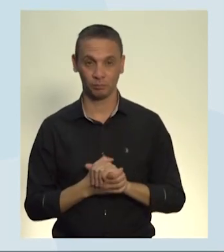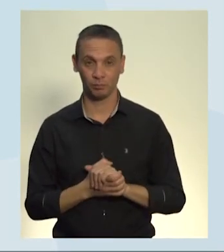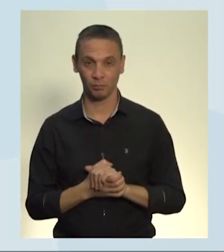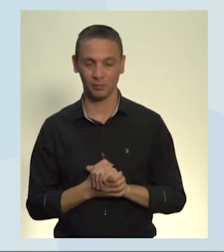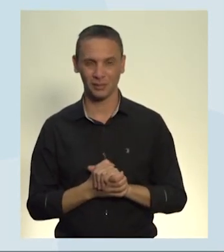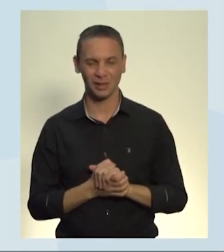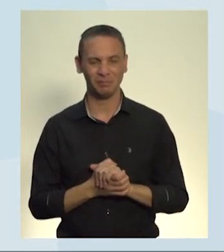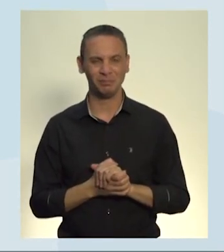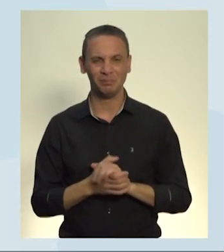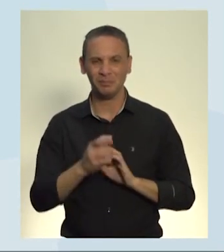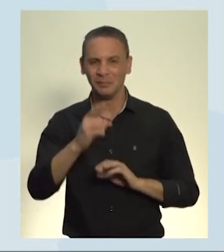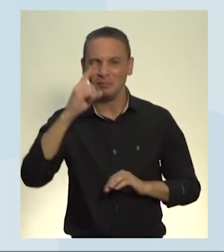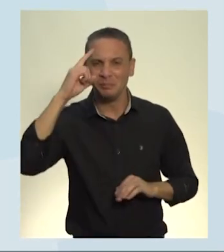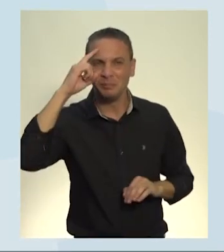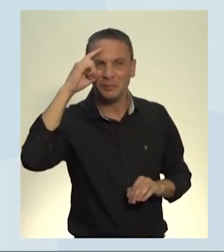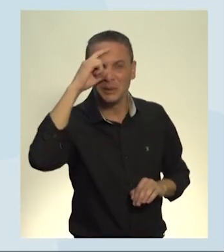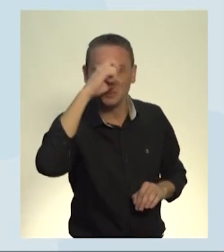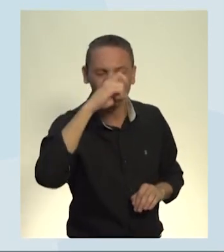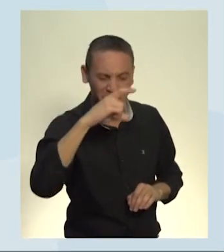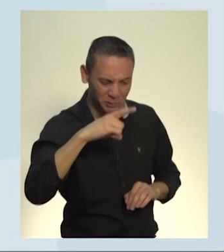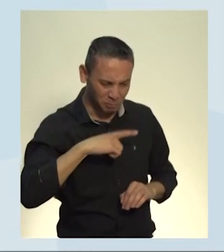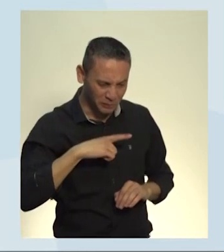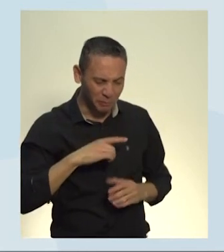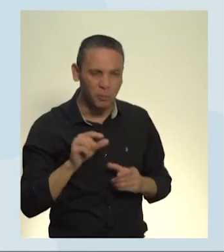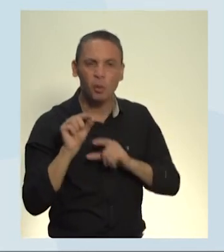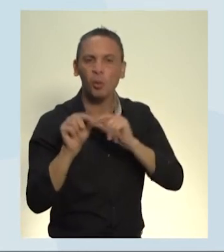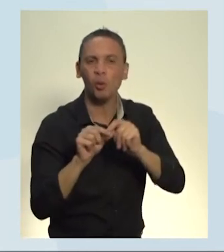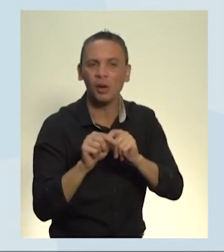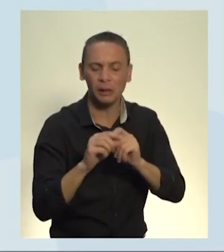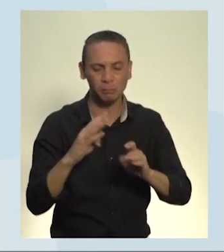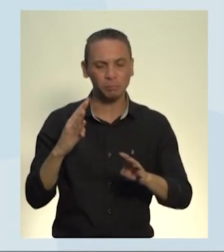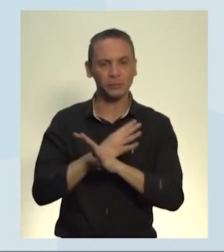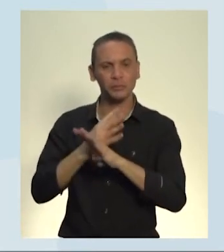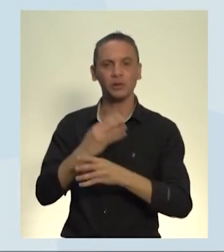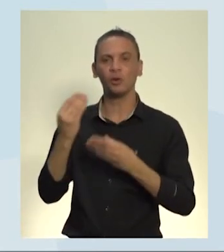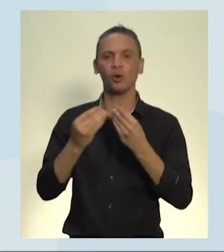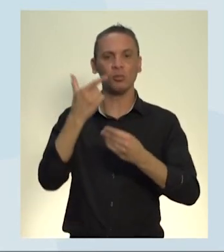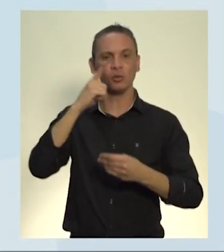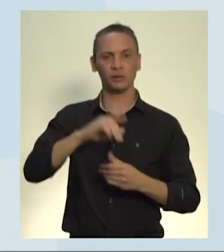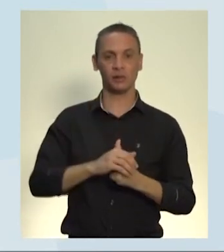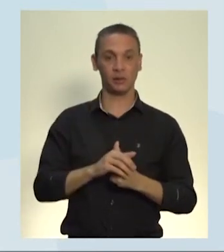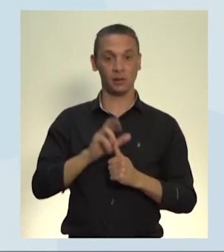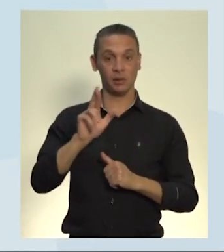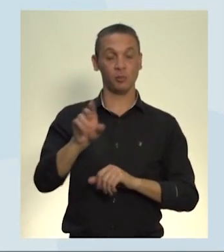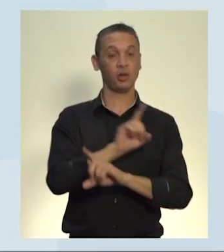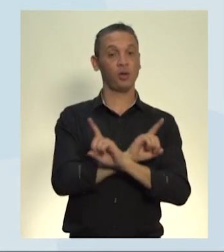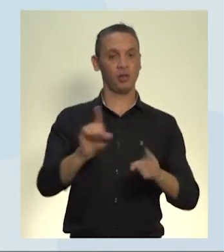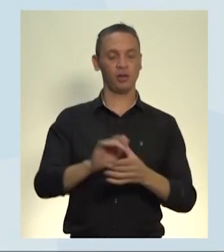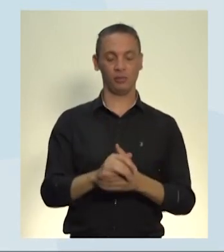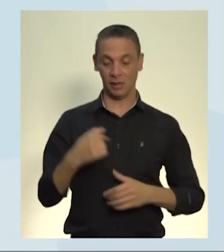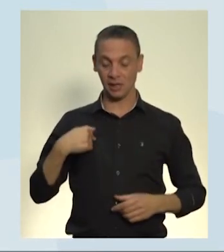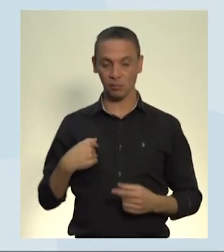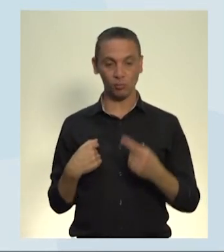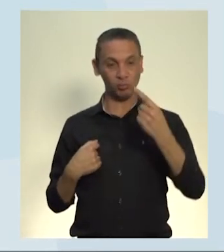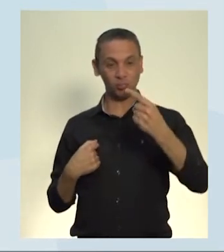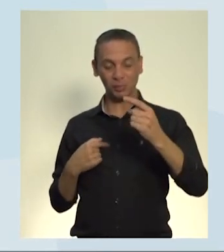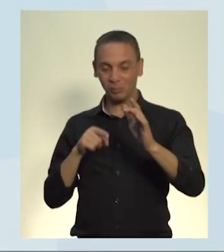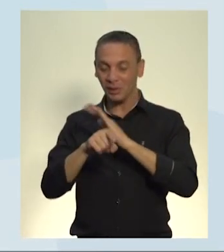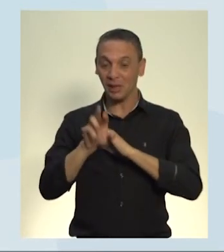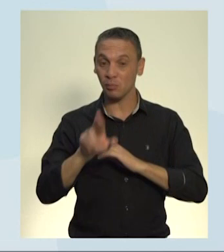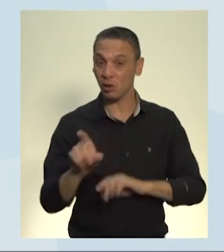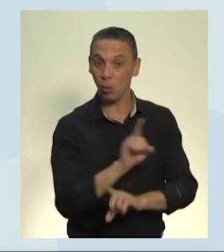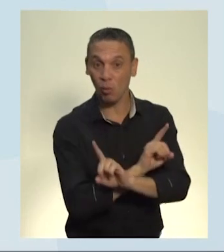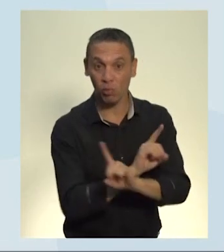quais dificuldades tenho encontrado, como superá-las? Para quem respondeu não. Ou seja, se você respondeu não